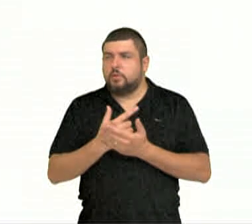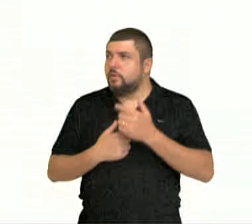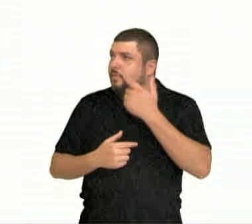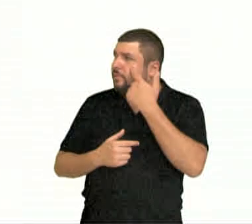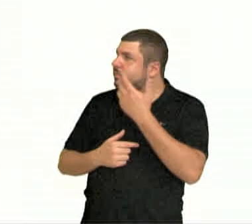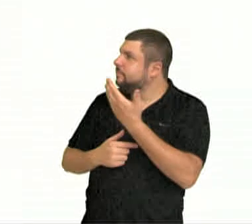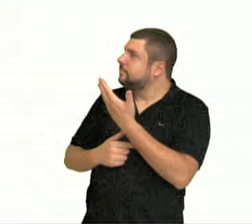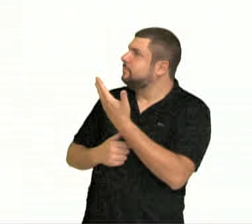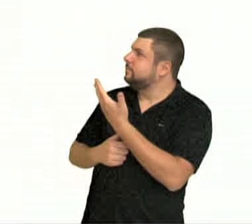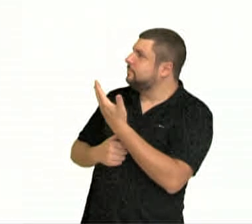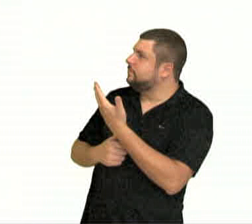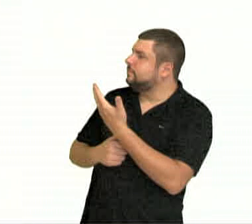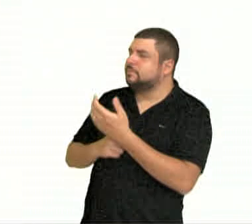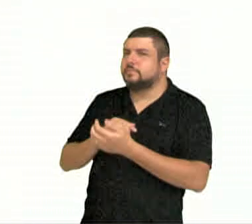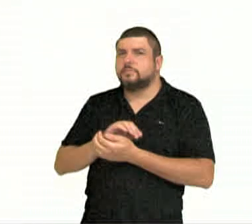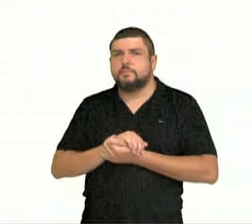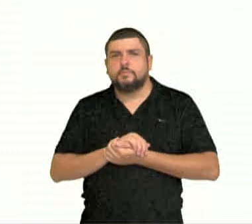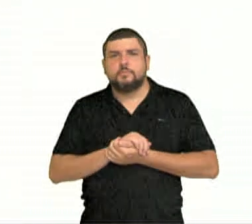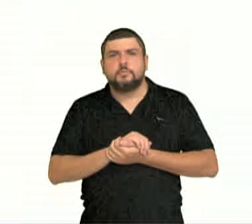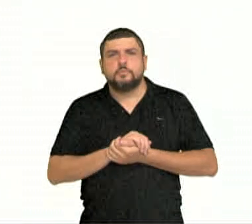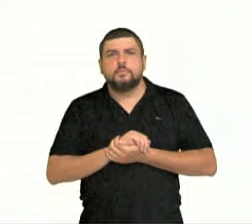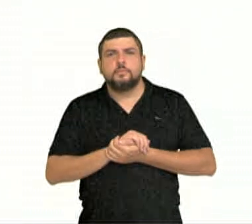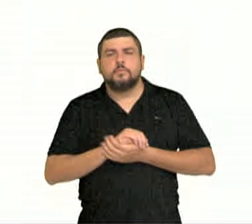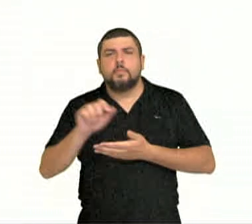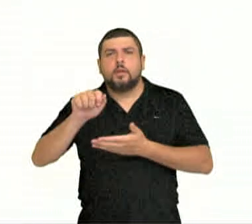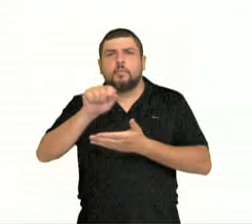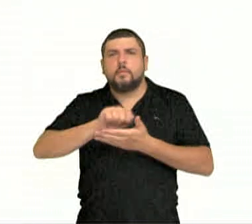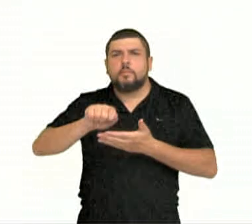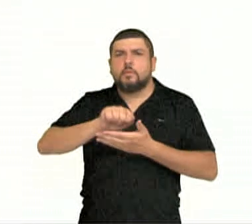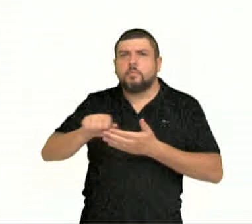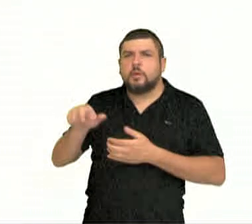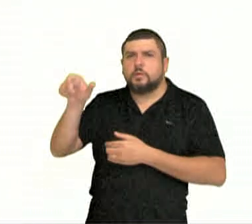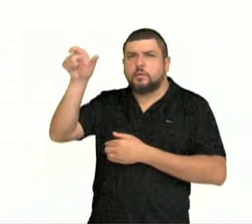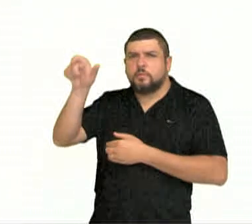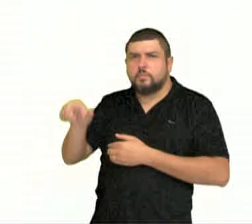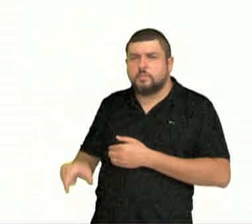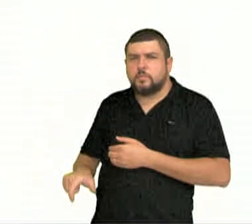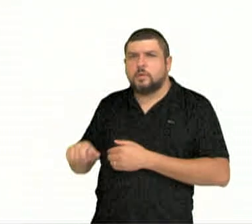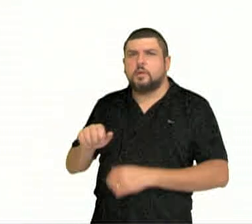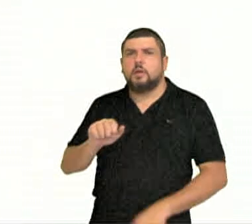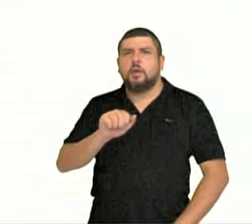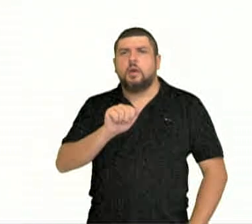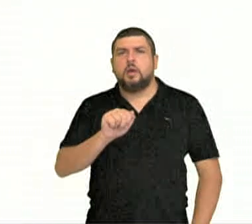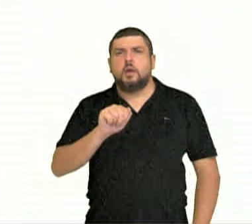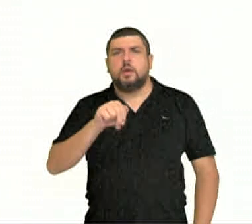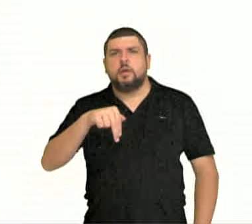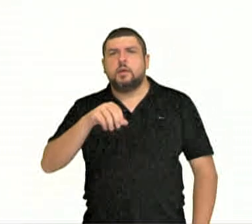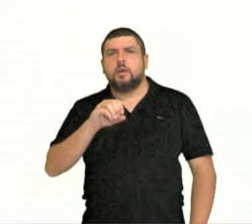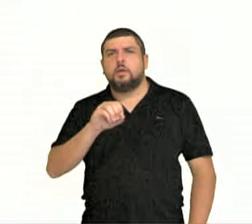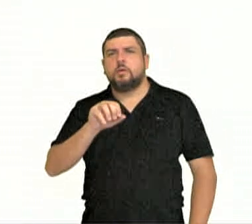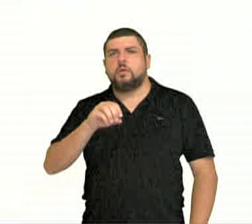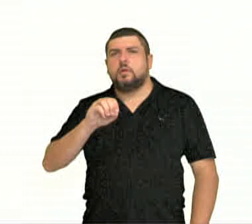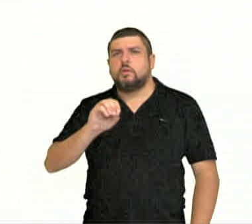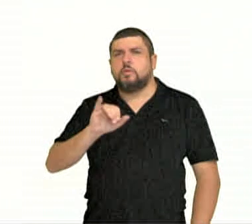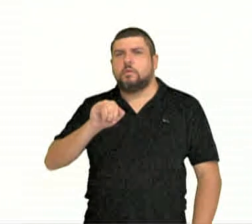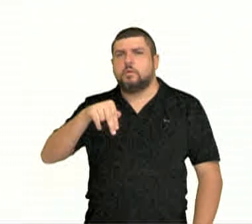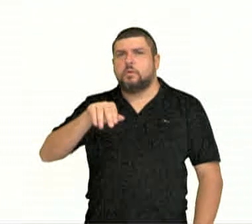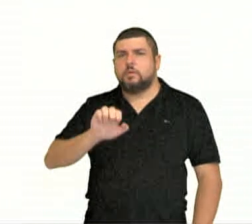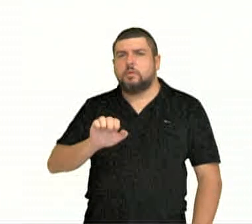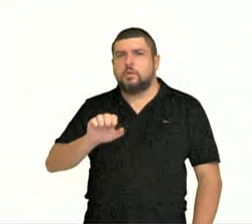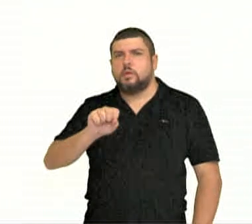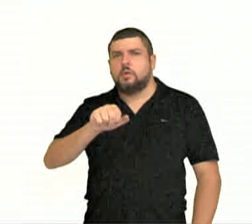pelo escritor e aviador, né, francês Antoine de Saint-Exupéry e foi publicado em